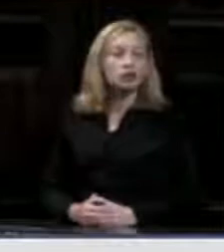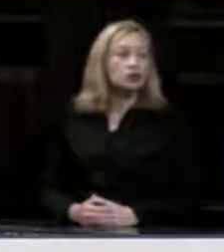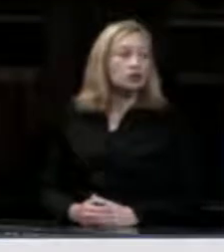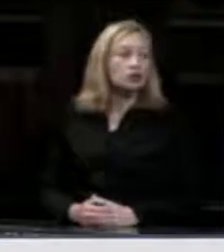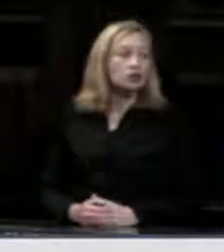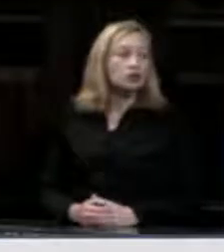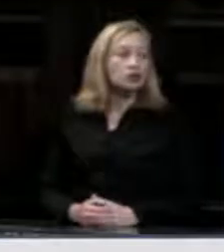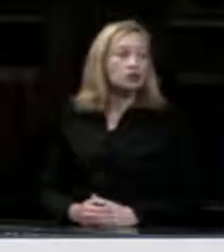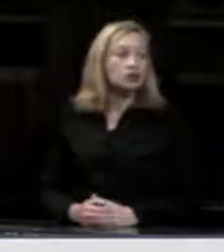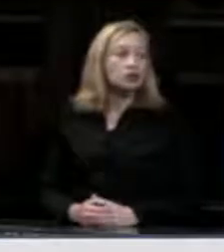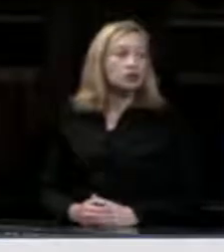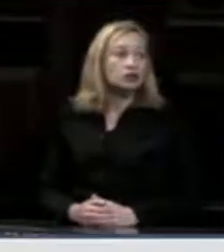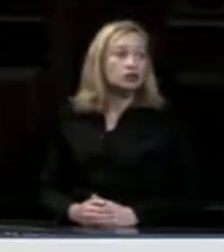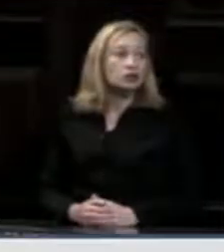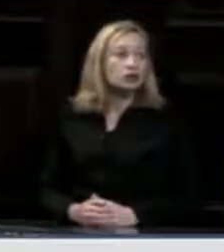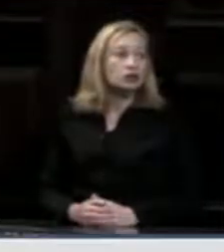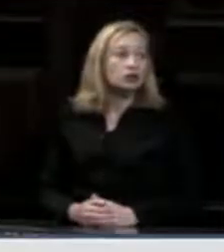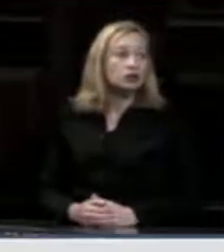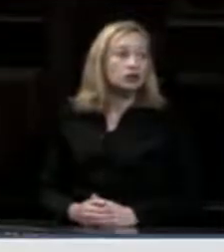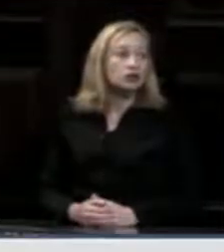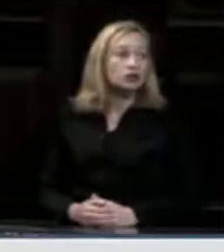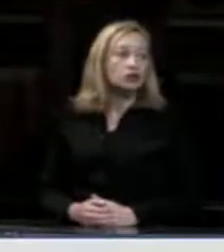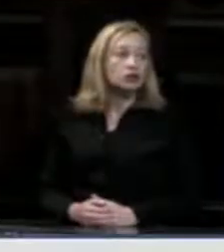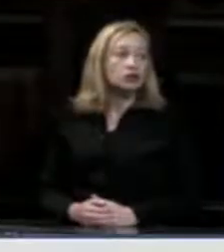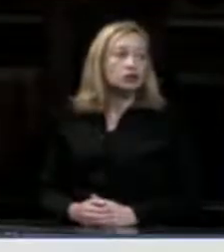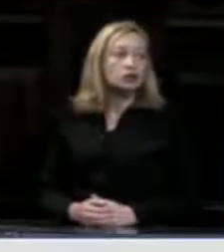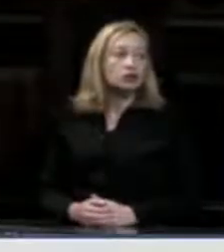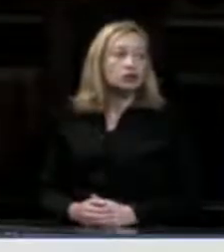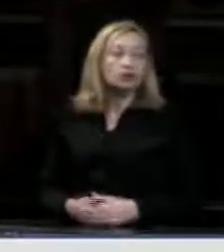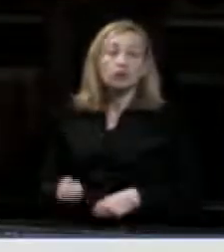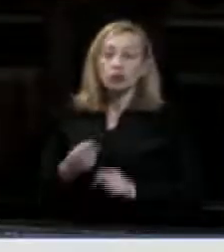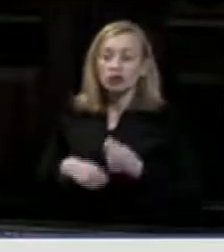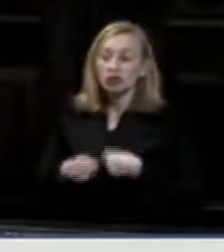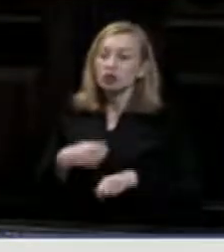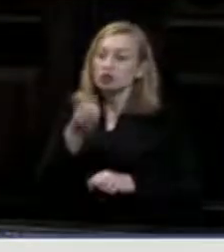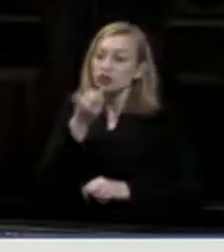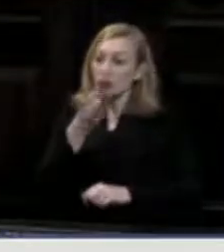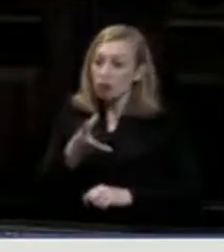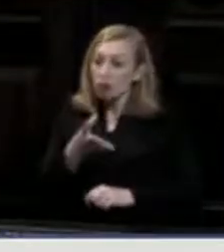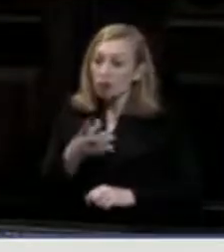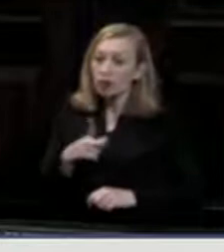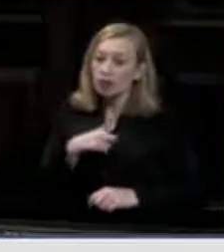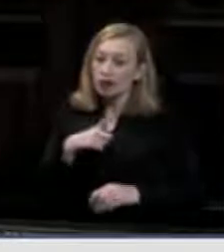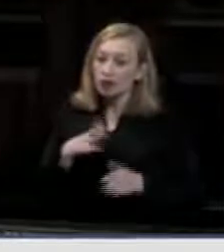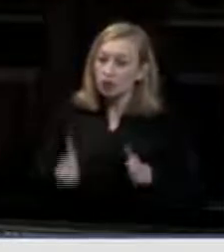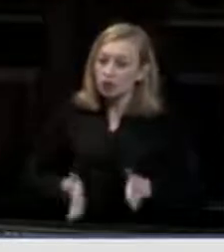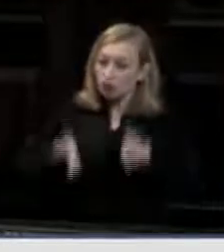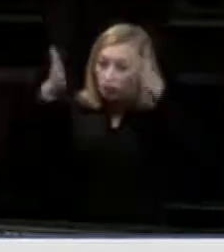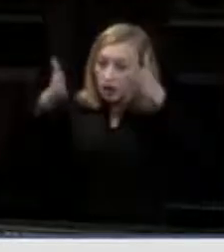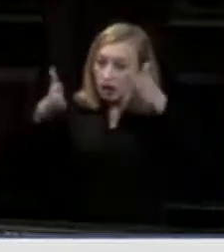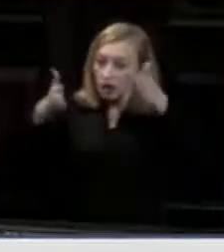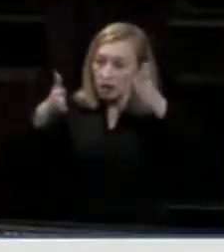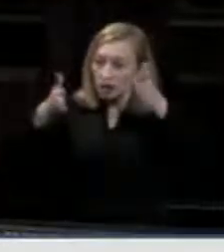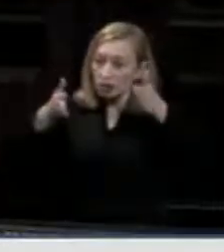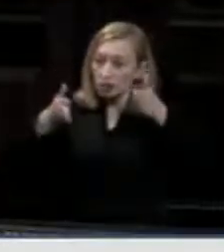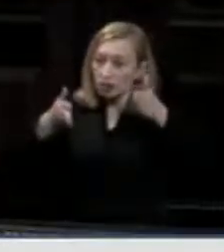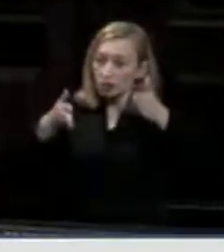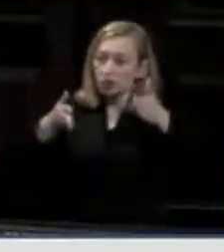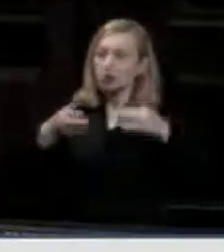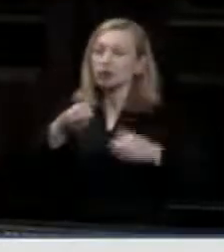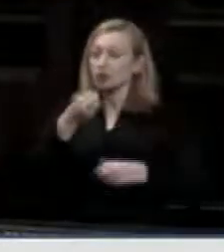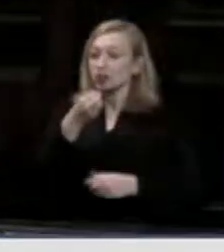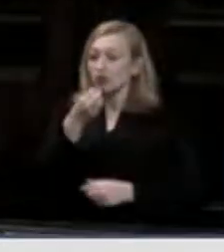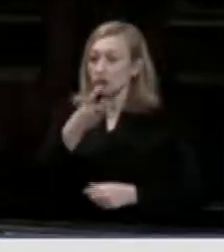os seus prédios em perfeito funcionamento. Então, tem